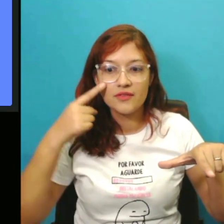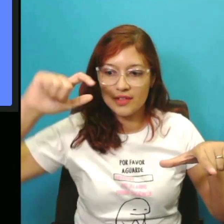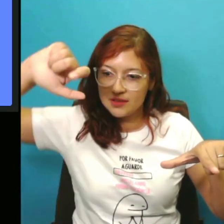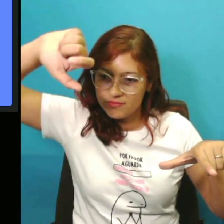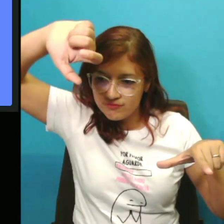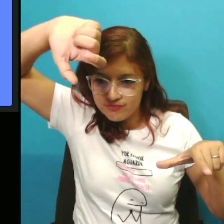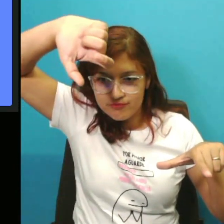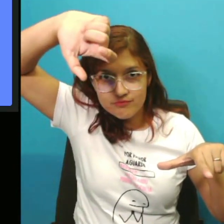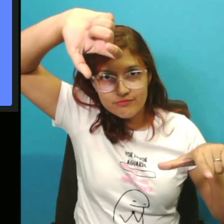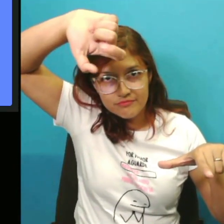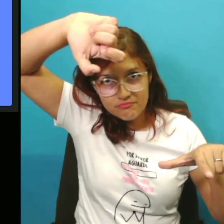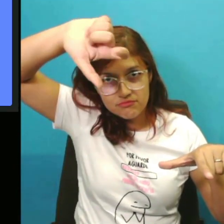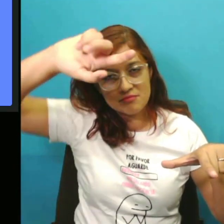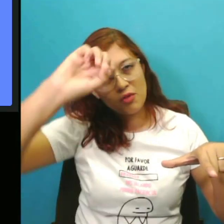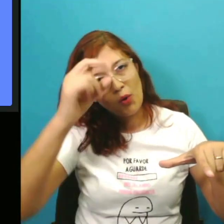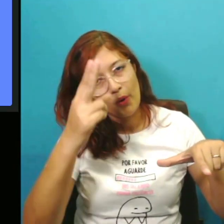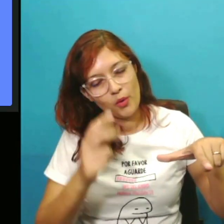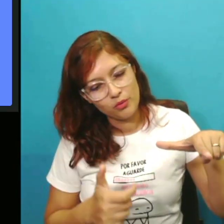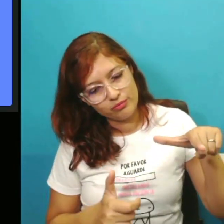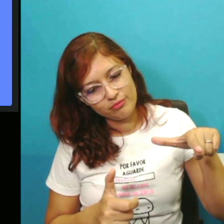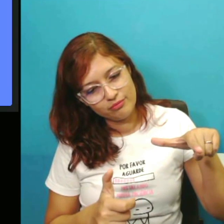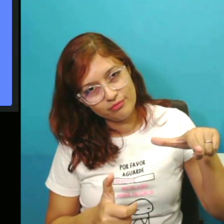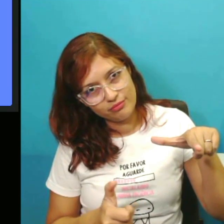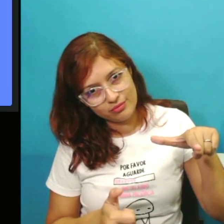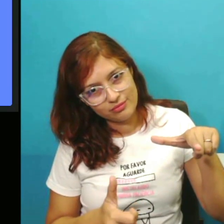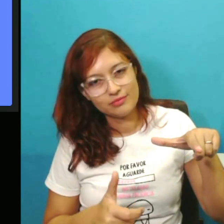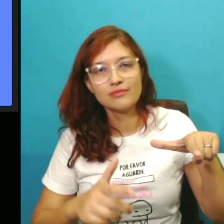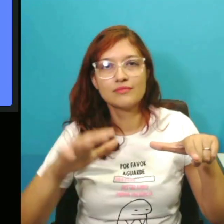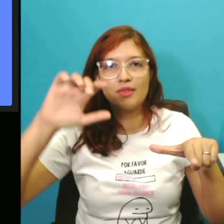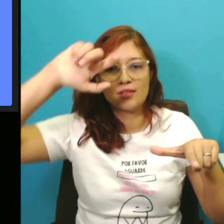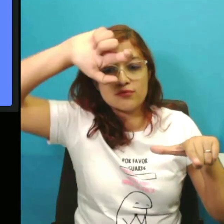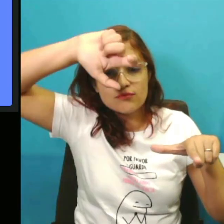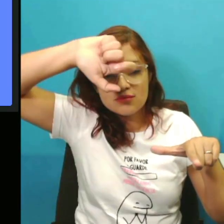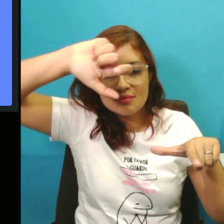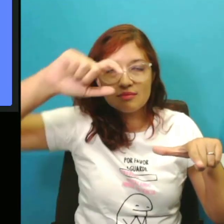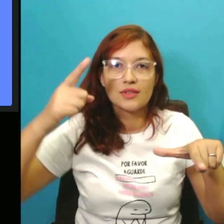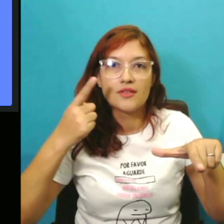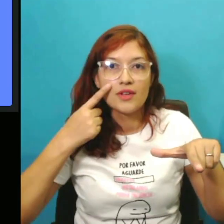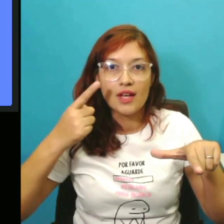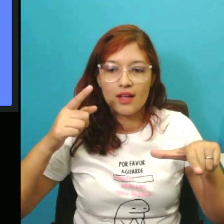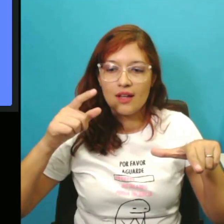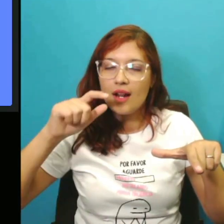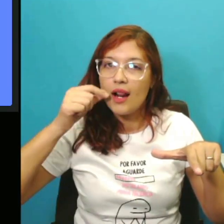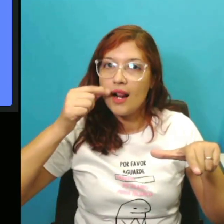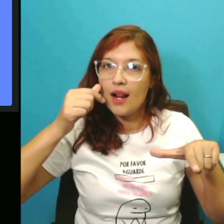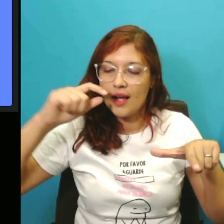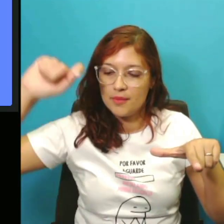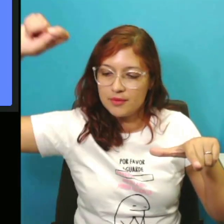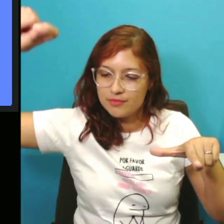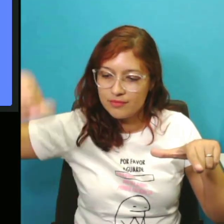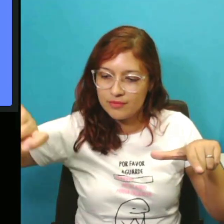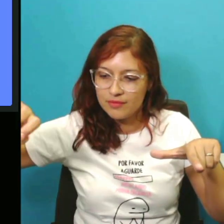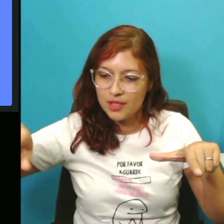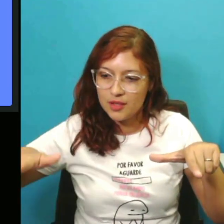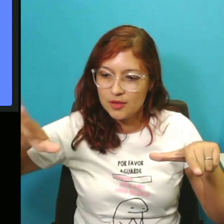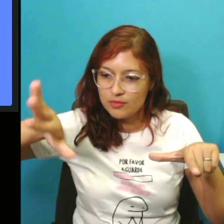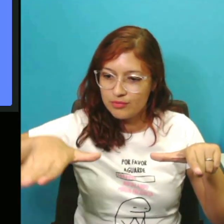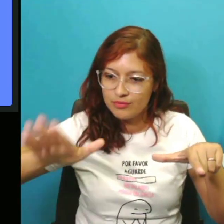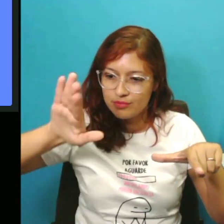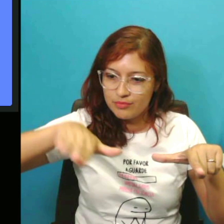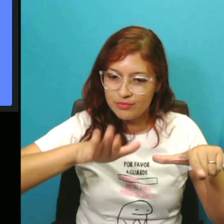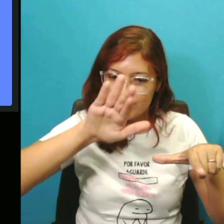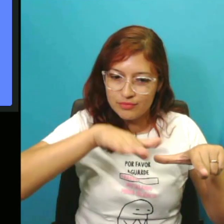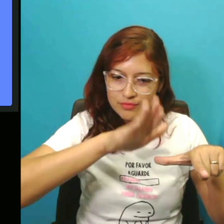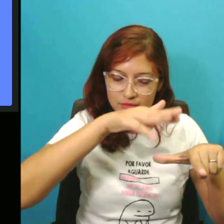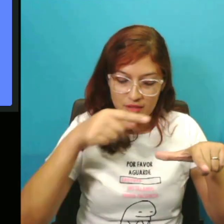fazer um pulso com a ponta do lápis dentro da água, com a lanterna posicionada adequadamente.